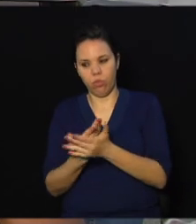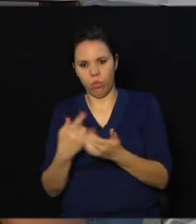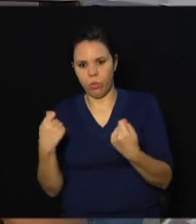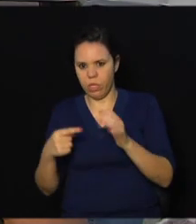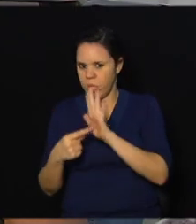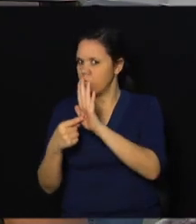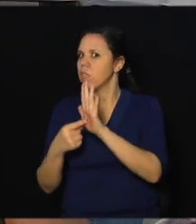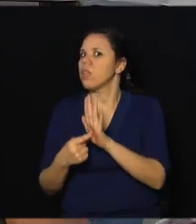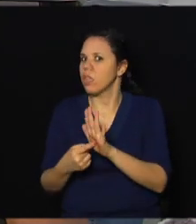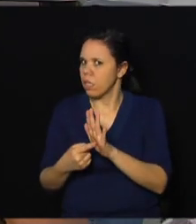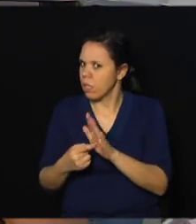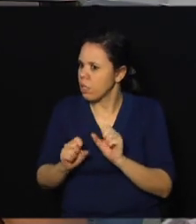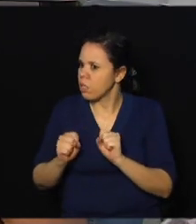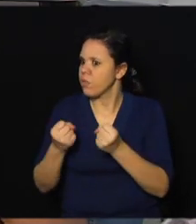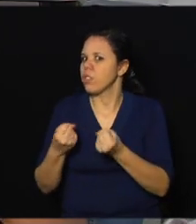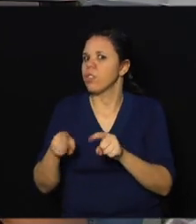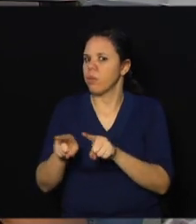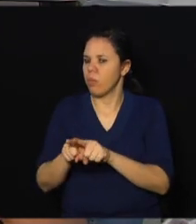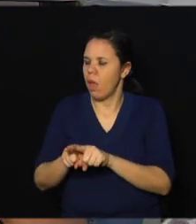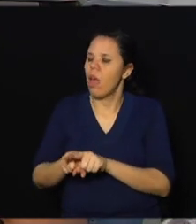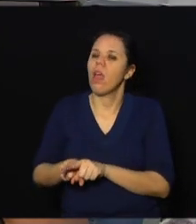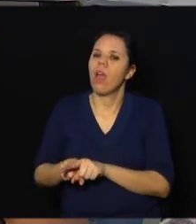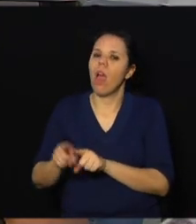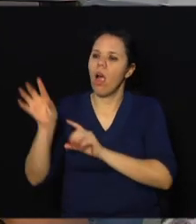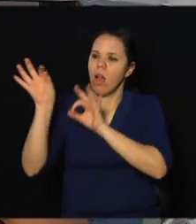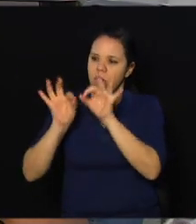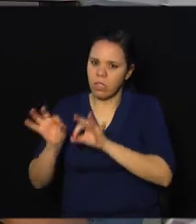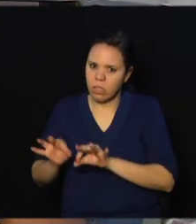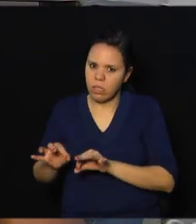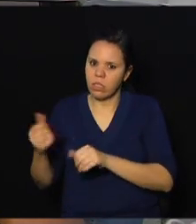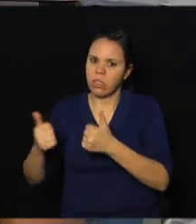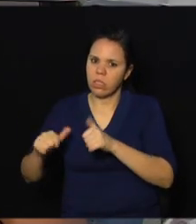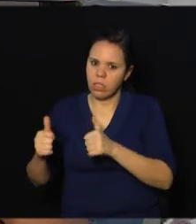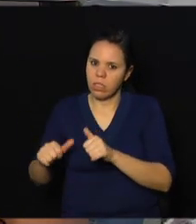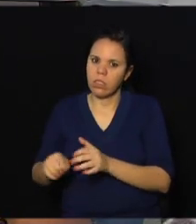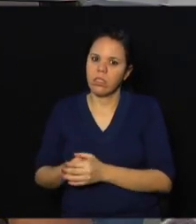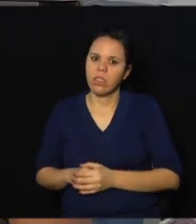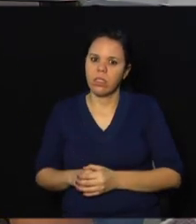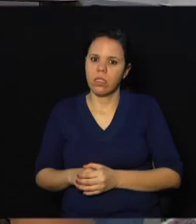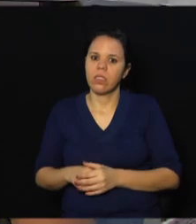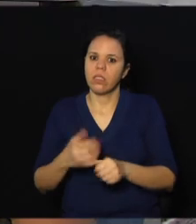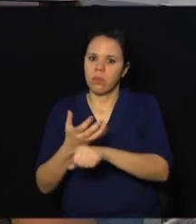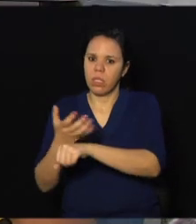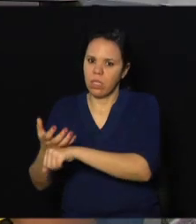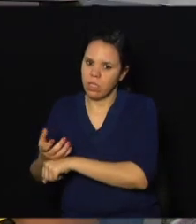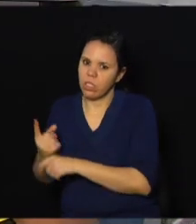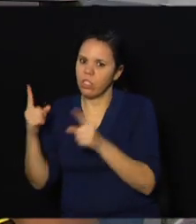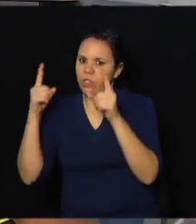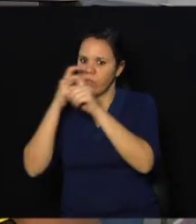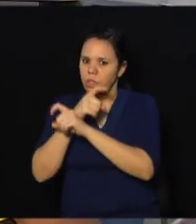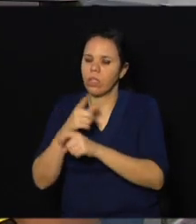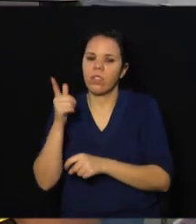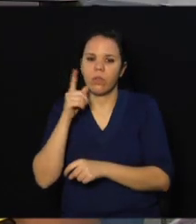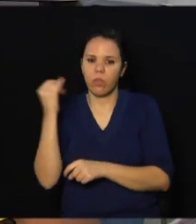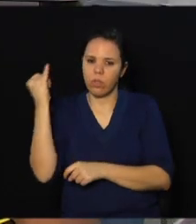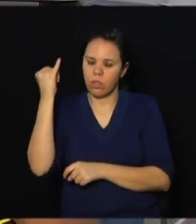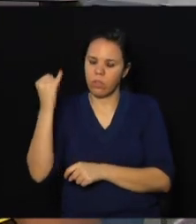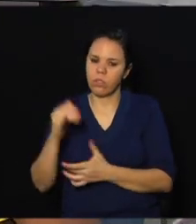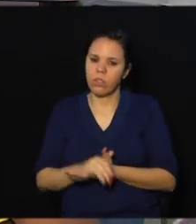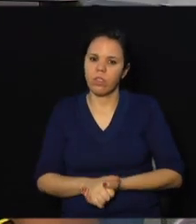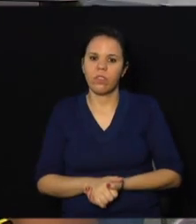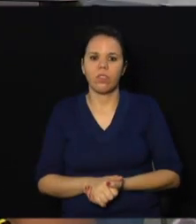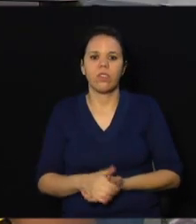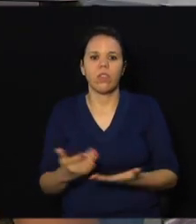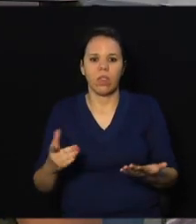aparecer. Colocando as matérias atrasadas em ordem, tem os simulados para serem corrigidos, as matérias que eles têm mais dificuldade, é importante nesse